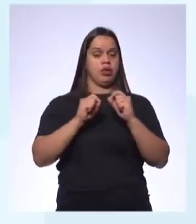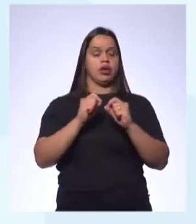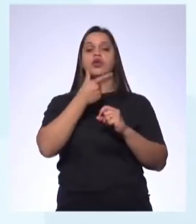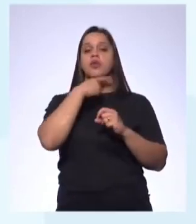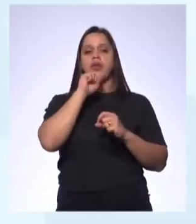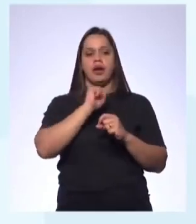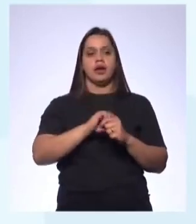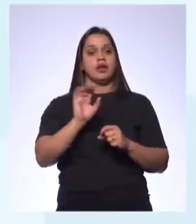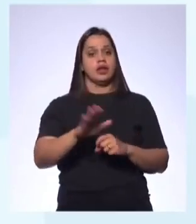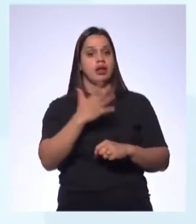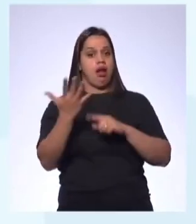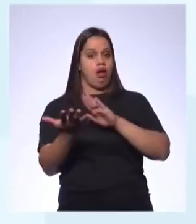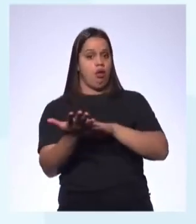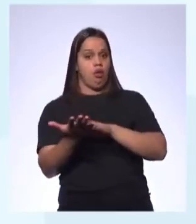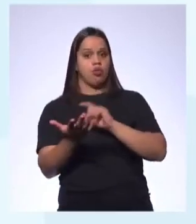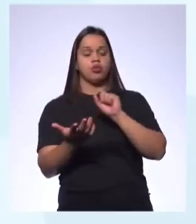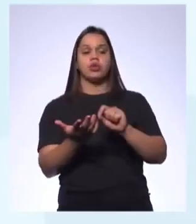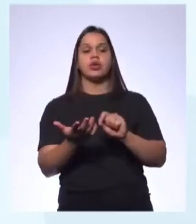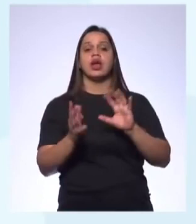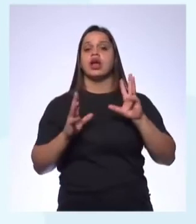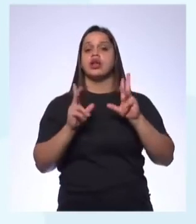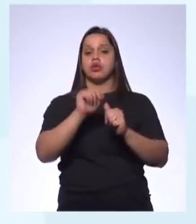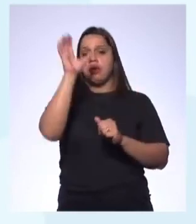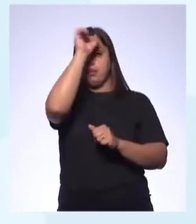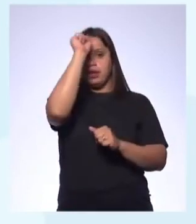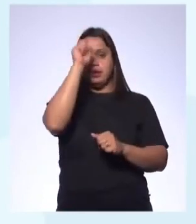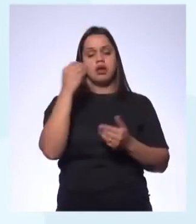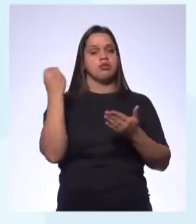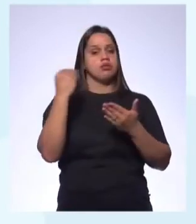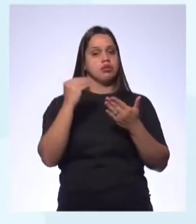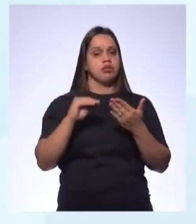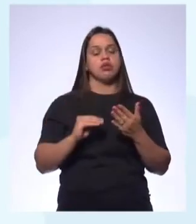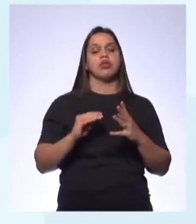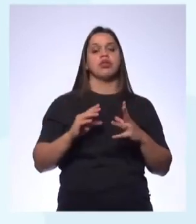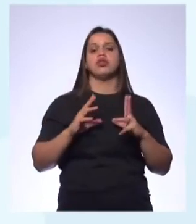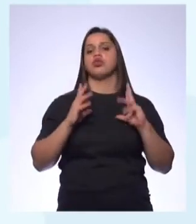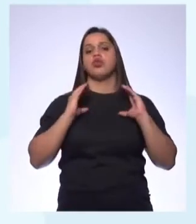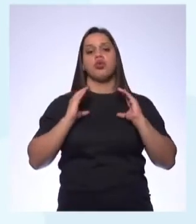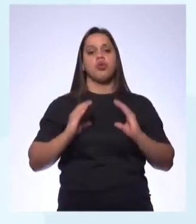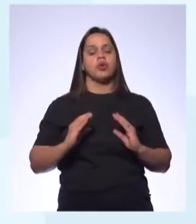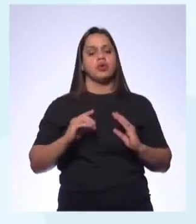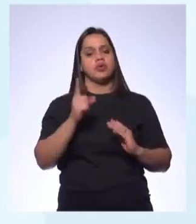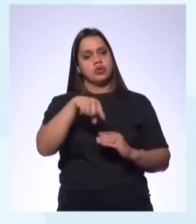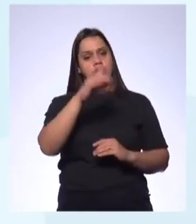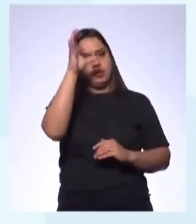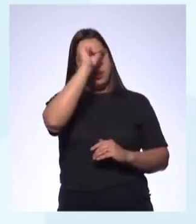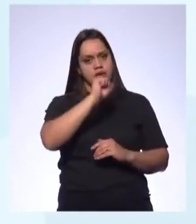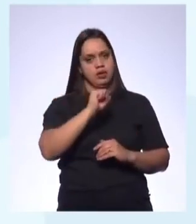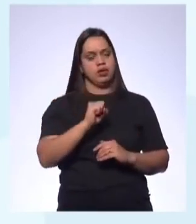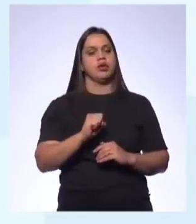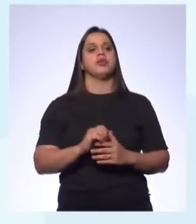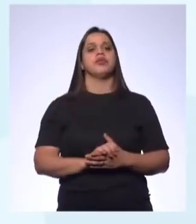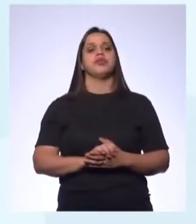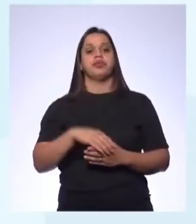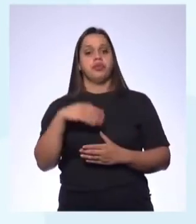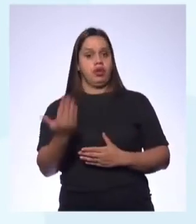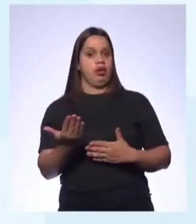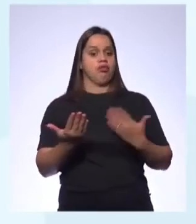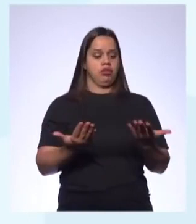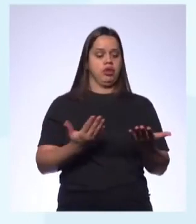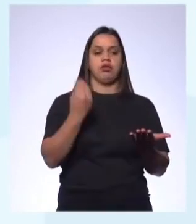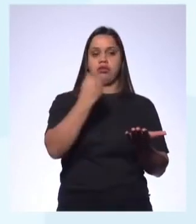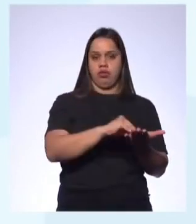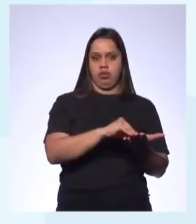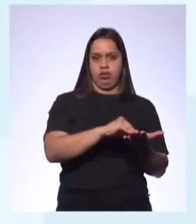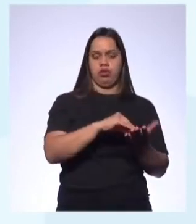o aprendizado, né? Que você aprendeu aí, o comportamento que você aprendeu, numa das mãos, ok? Então, uma da